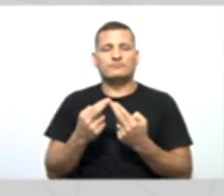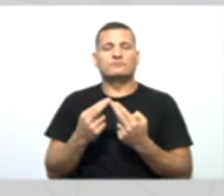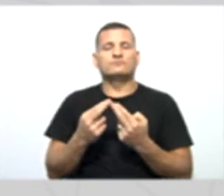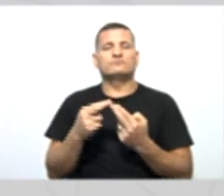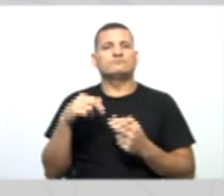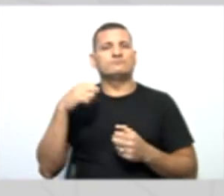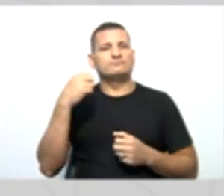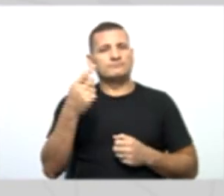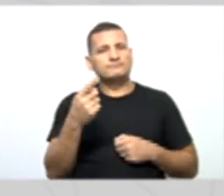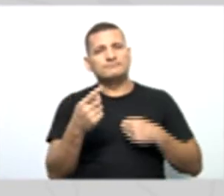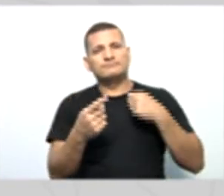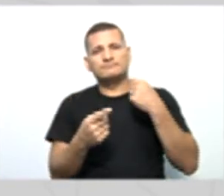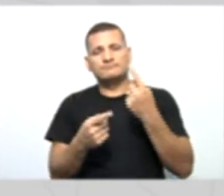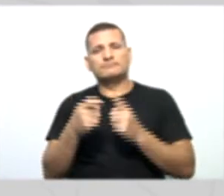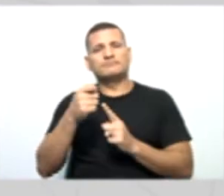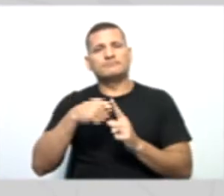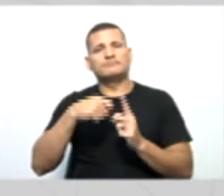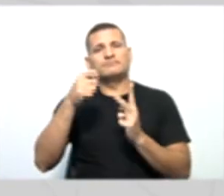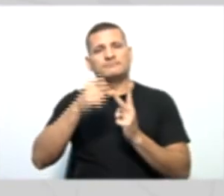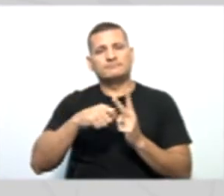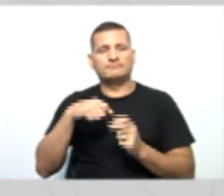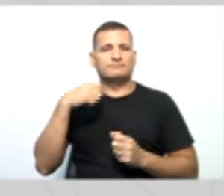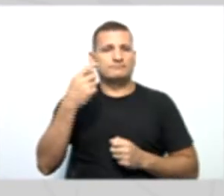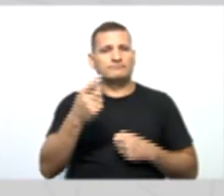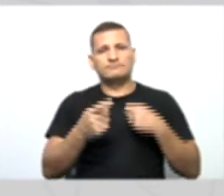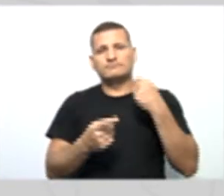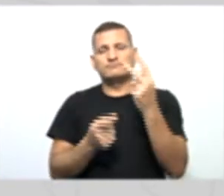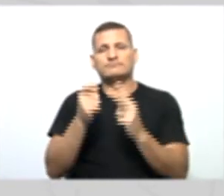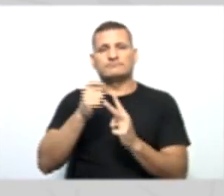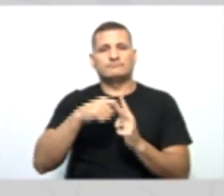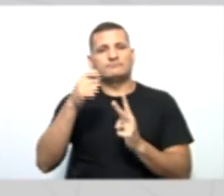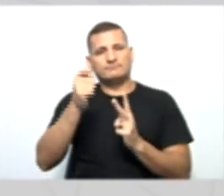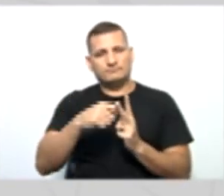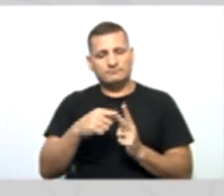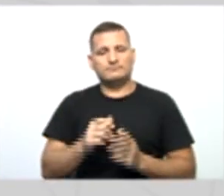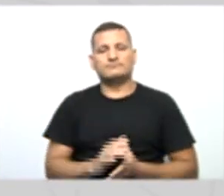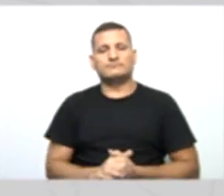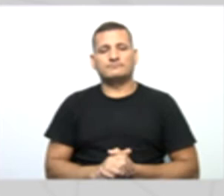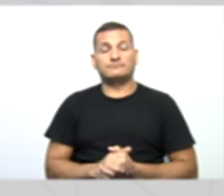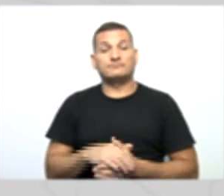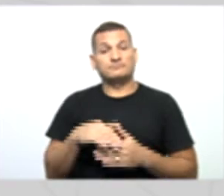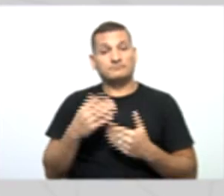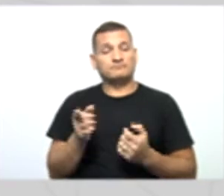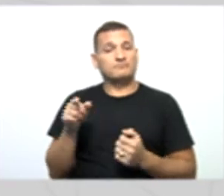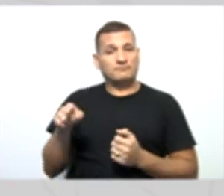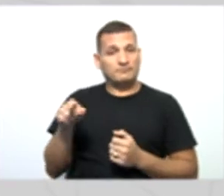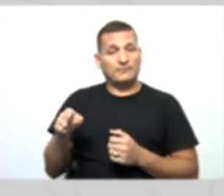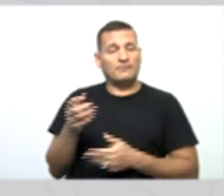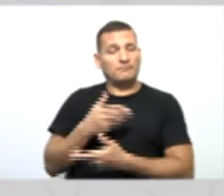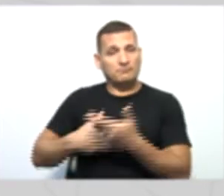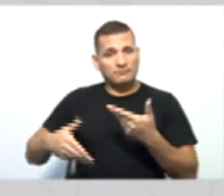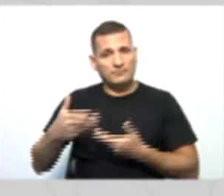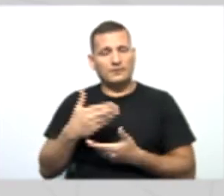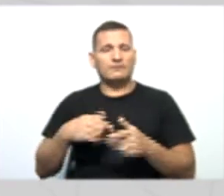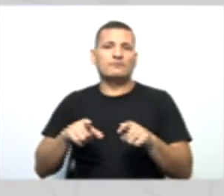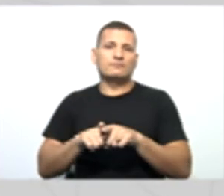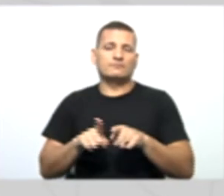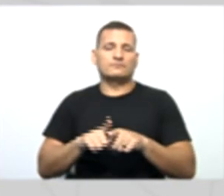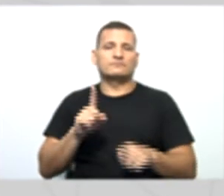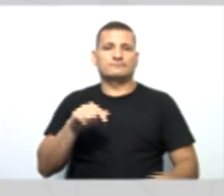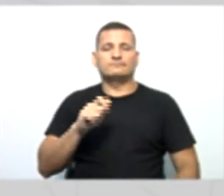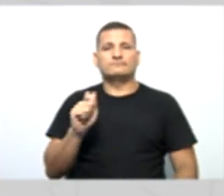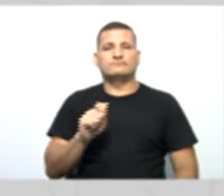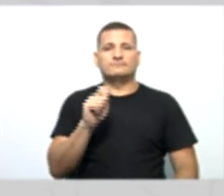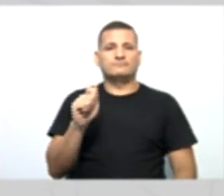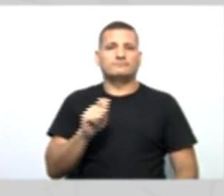uma sugestão também, pessoas. Isso é uma sugestão, pessoal. Então, a governança dele ocorre também por meio de uma